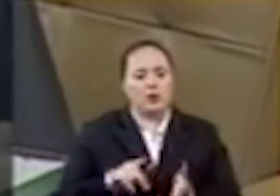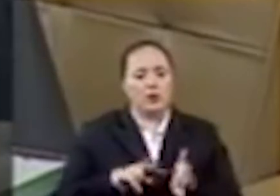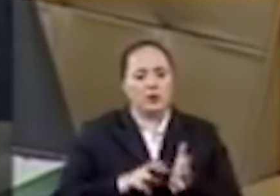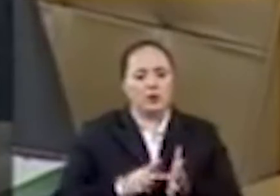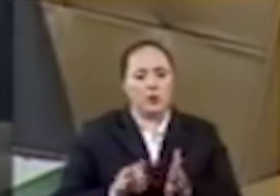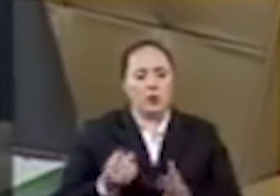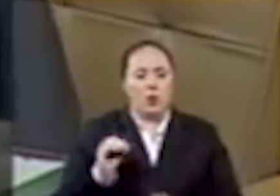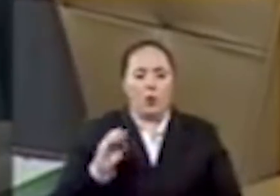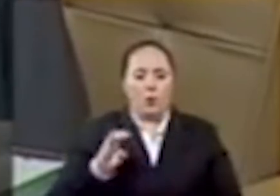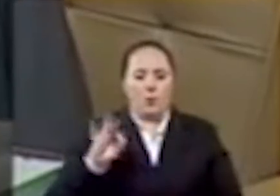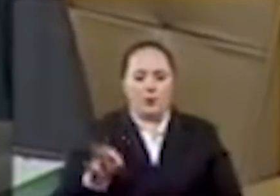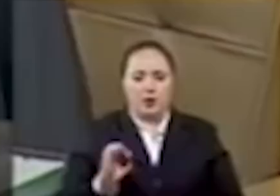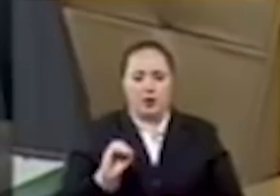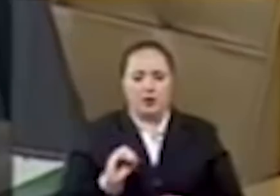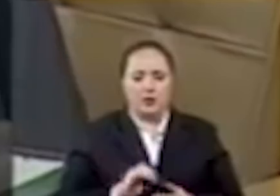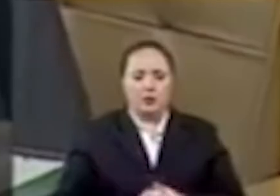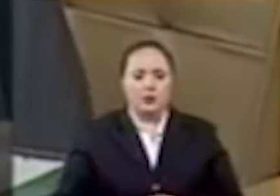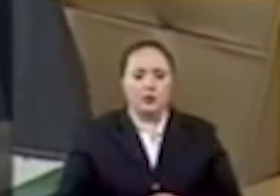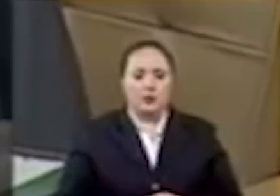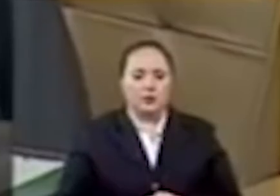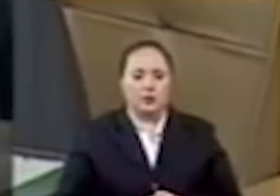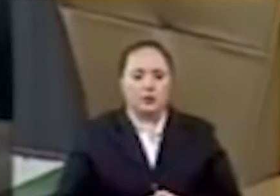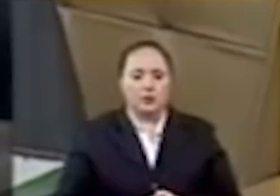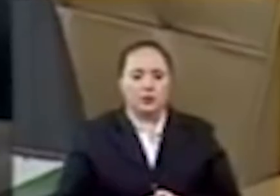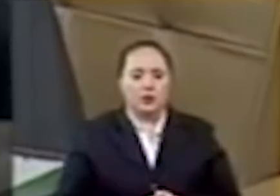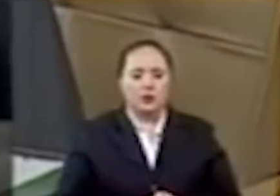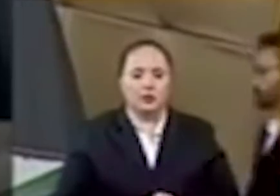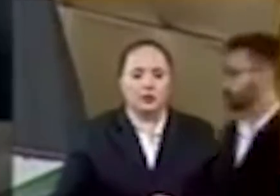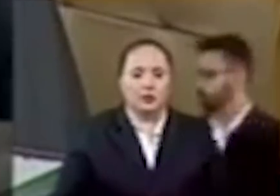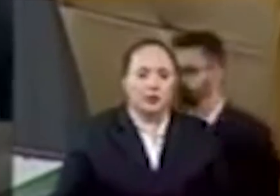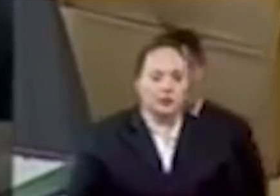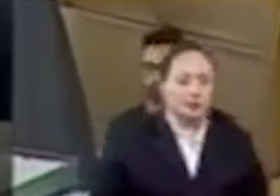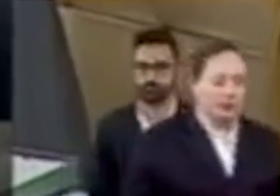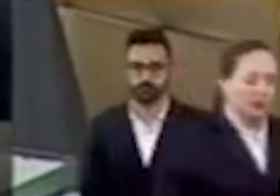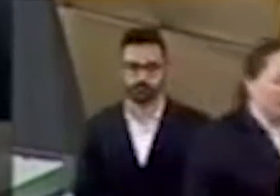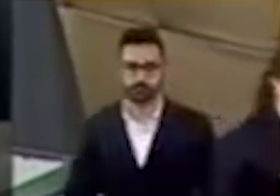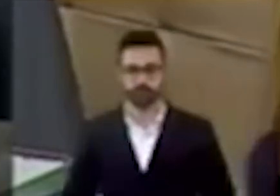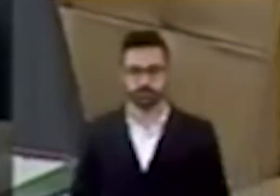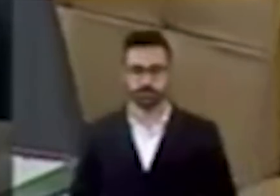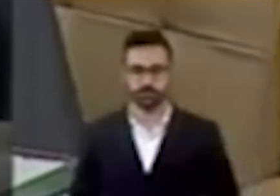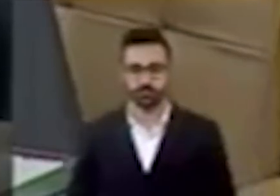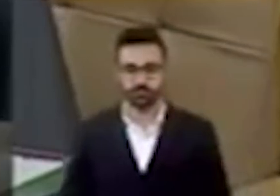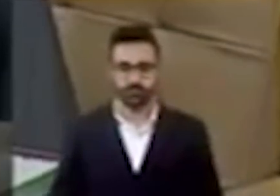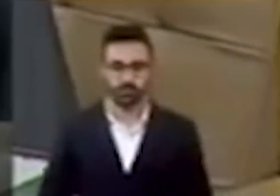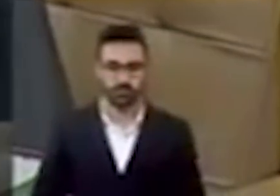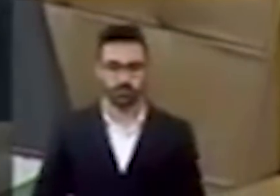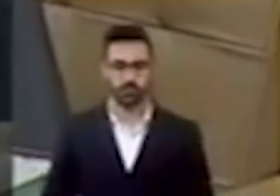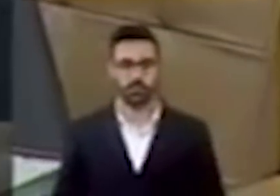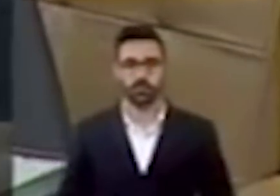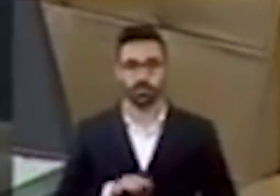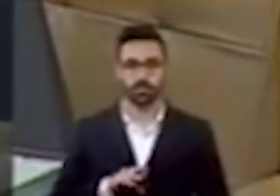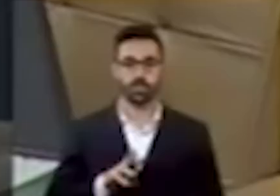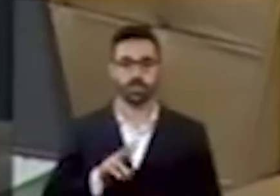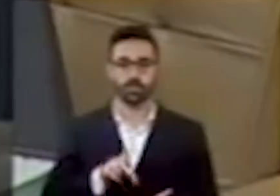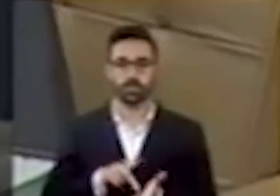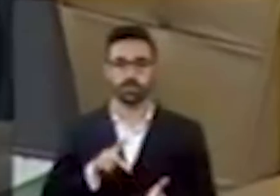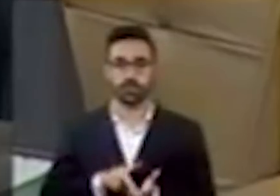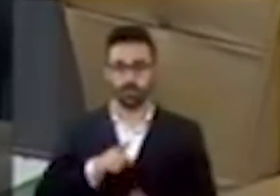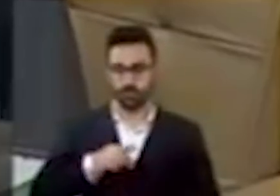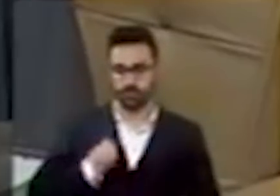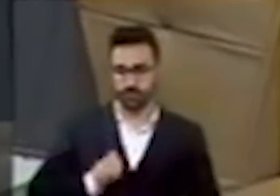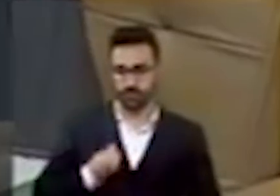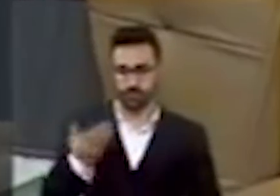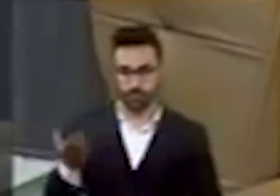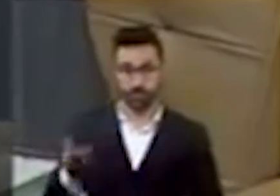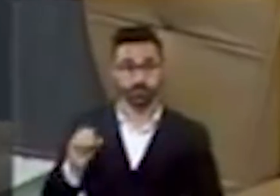seu objeto. A propósito, apenas como comentário, expressiva a presença na tribuna